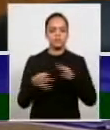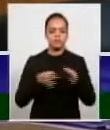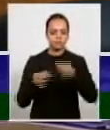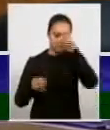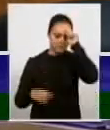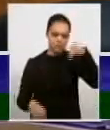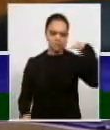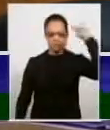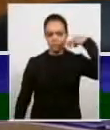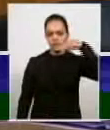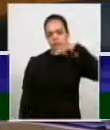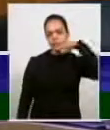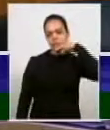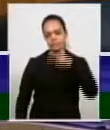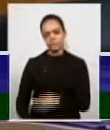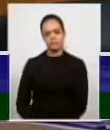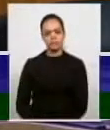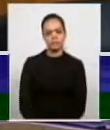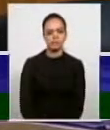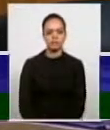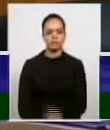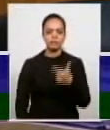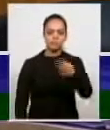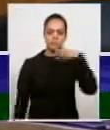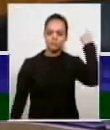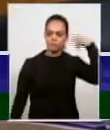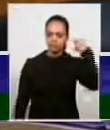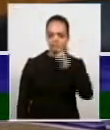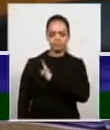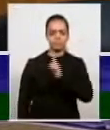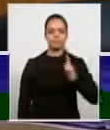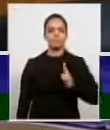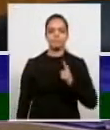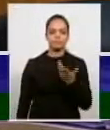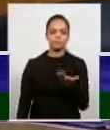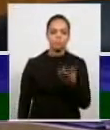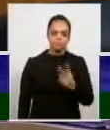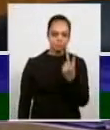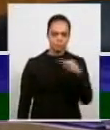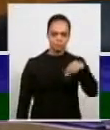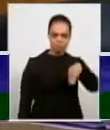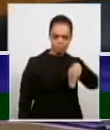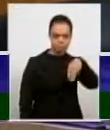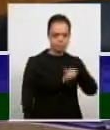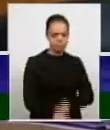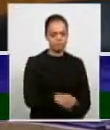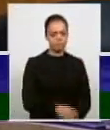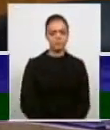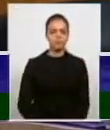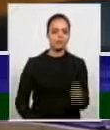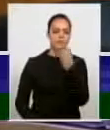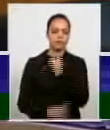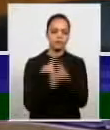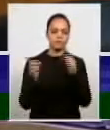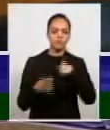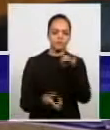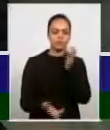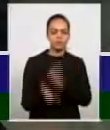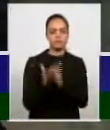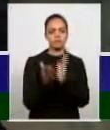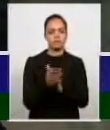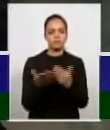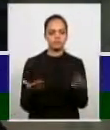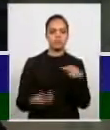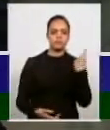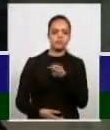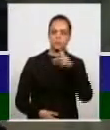do vereador Márcio Nobre. Próxima vereadora, Gláucia da Saúde, por 2 minutos. Bom dia. Eu queria parabenizar